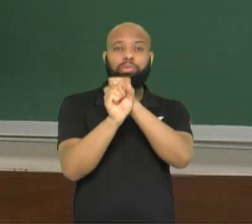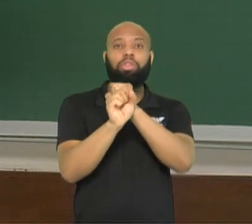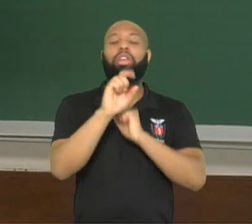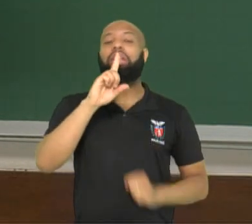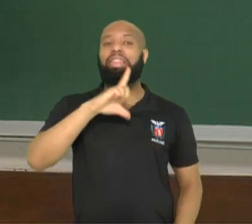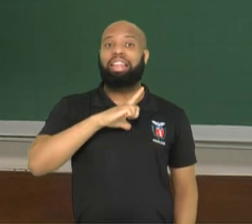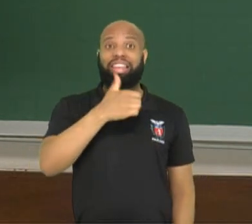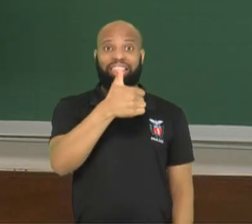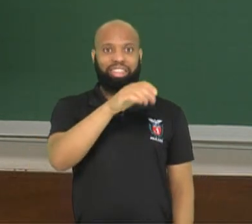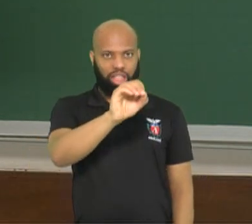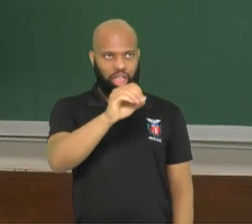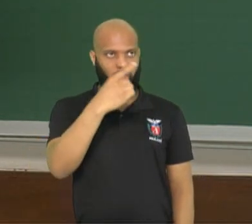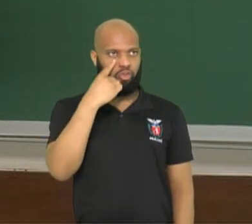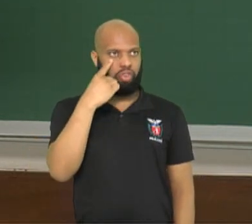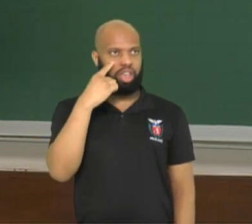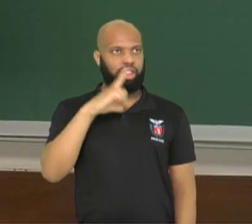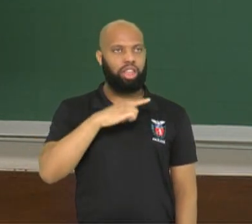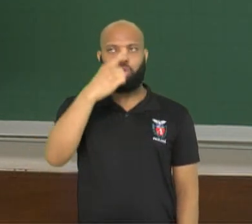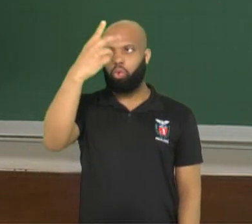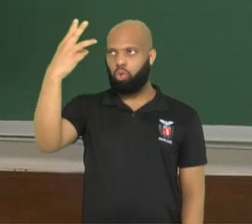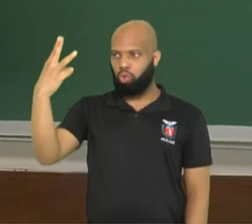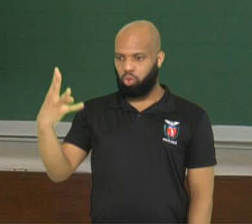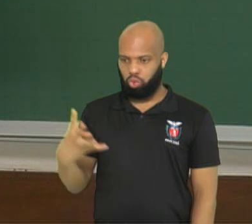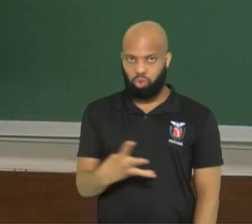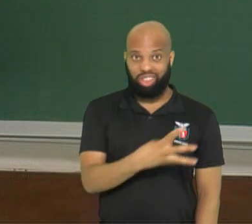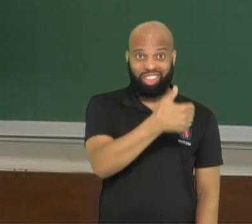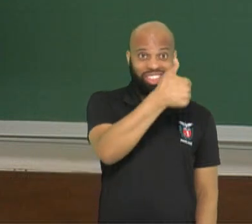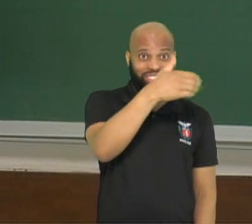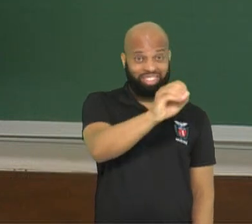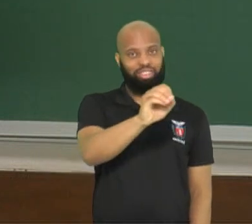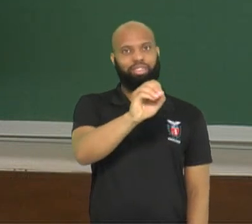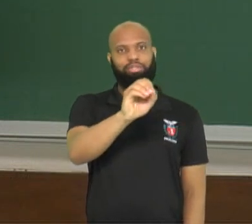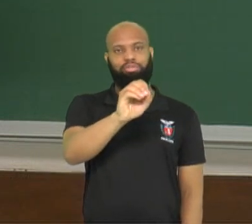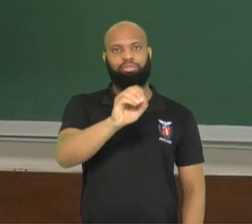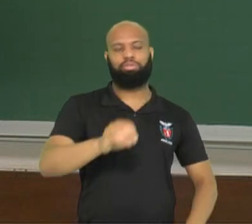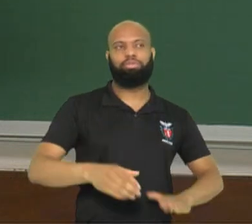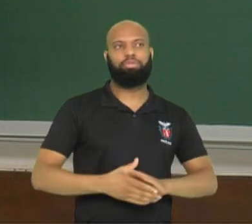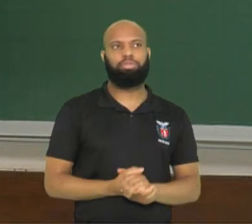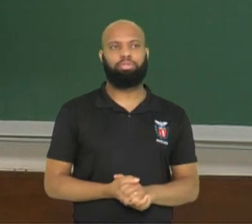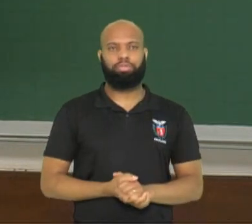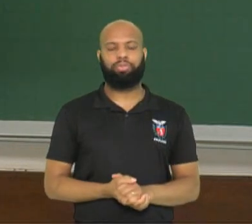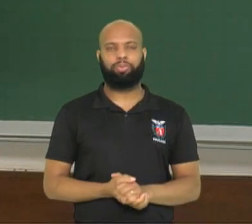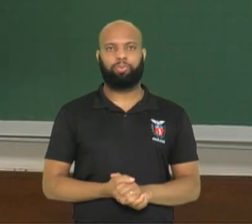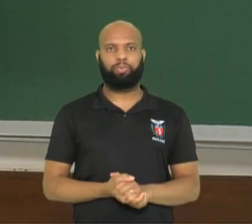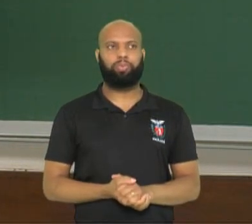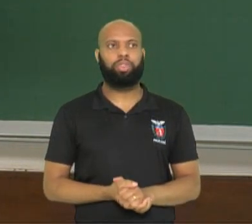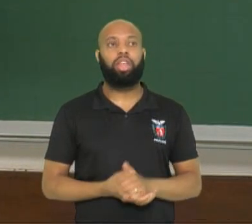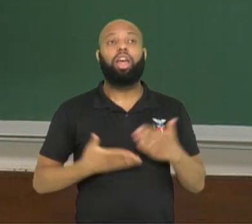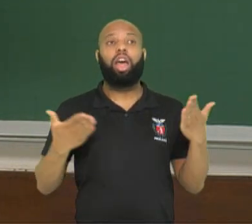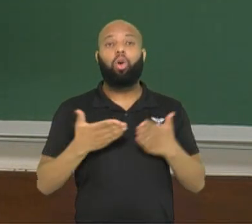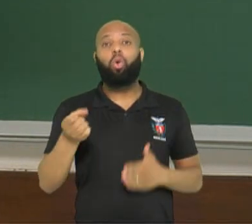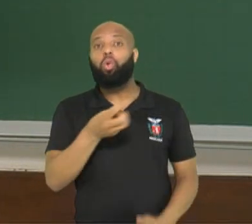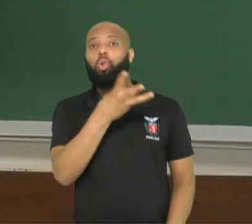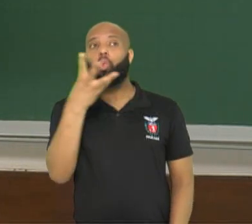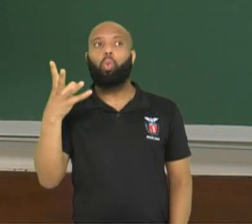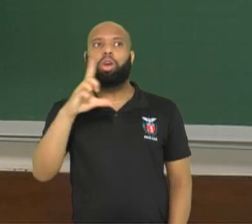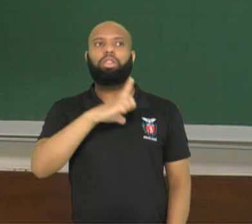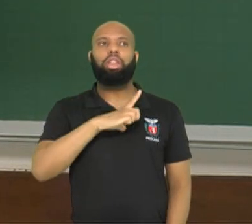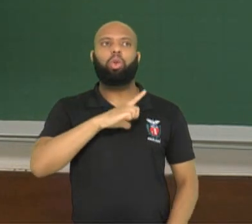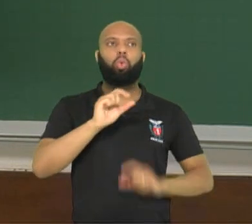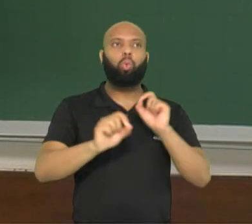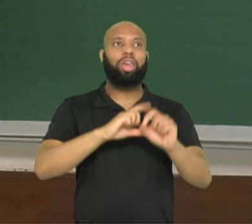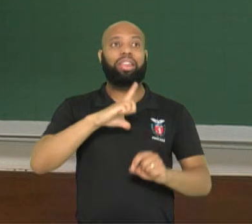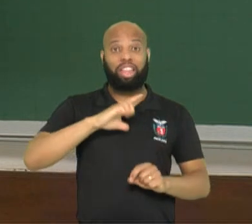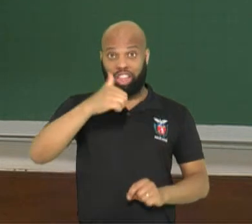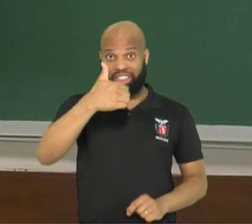né? Se eu contar aqui, ó, 1, 2, 3, 4, 5, 6, 7, 8, 9, 10, ok? Quantas partes? Então, no total, eu